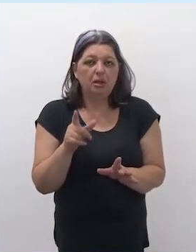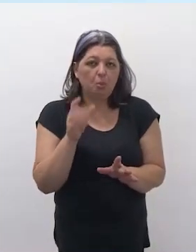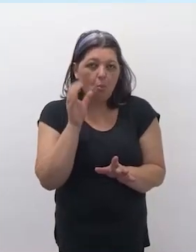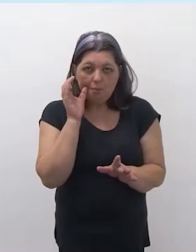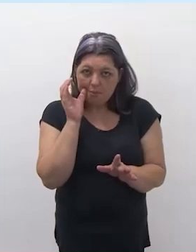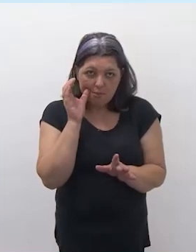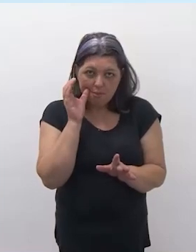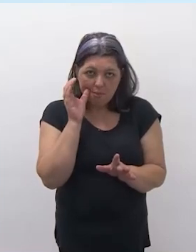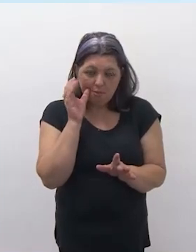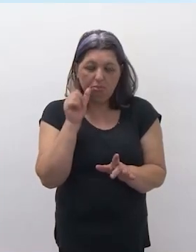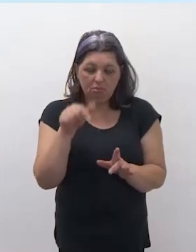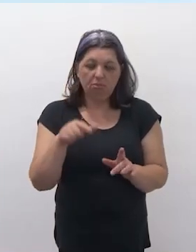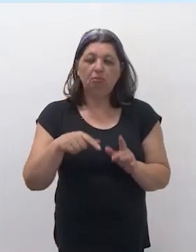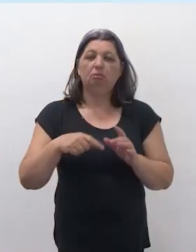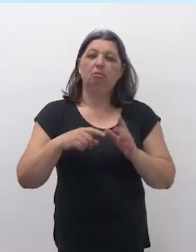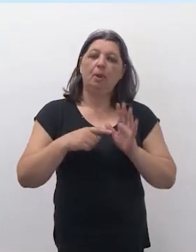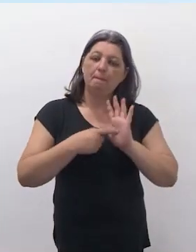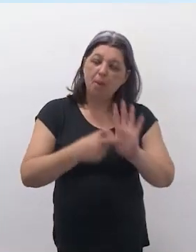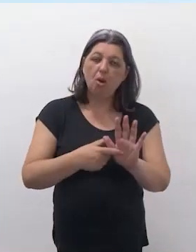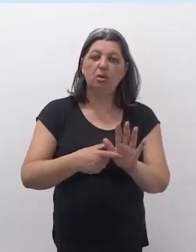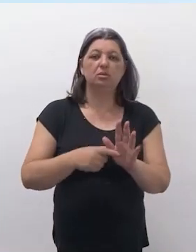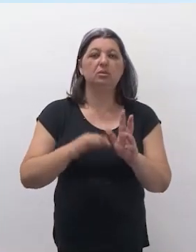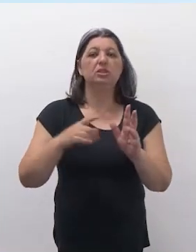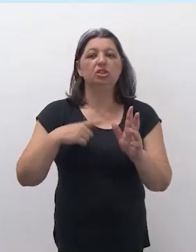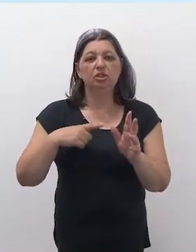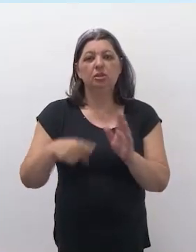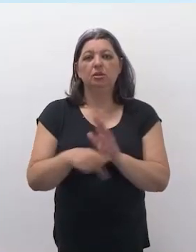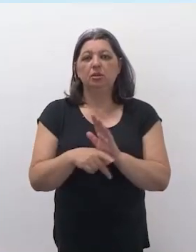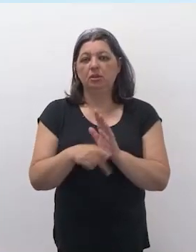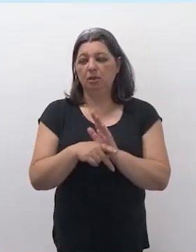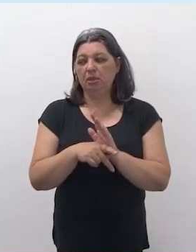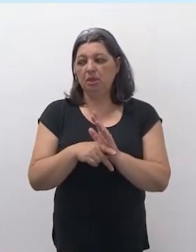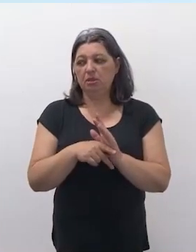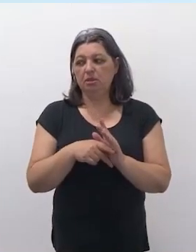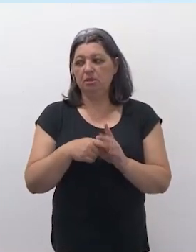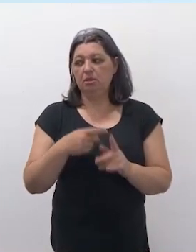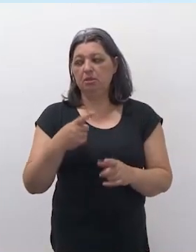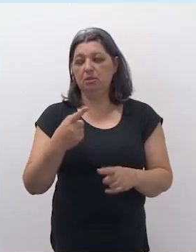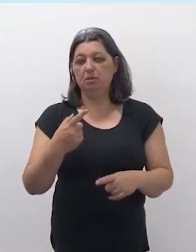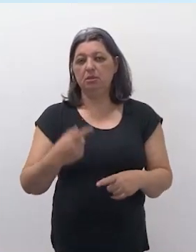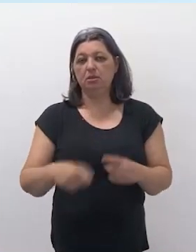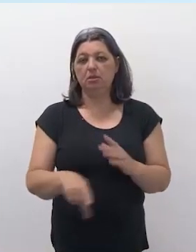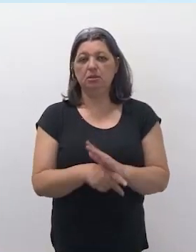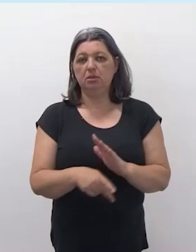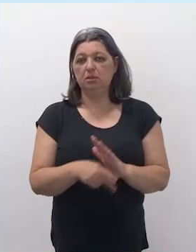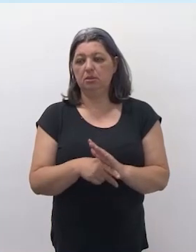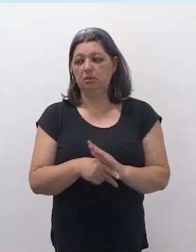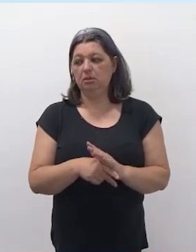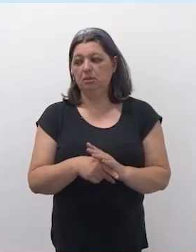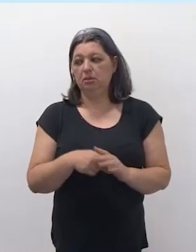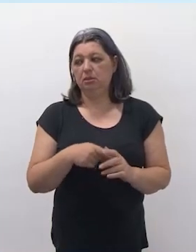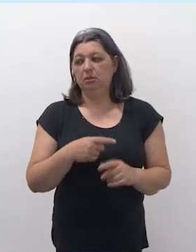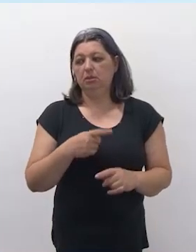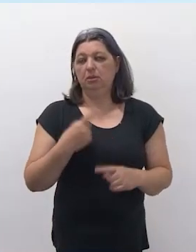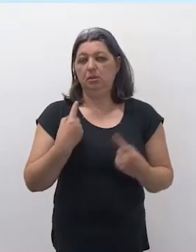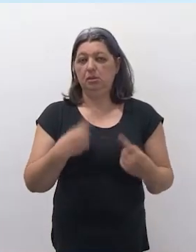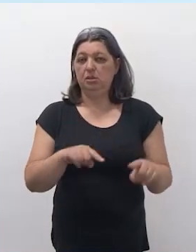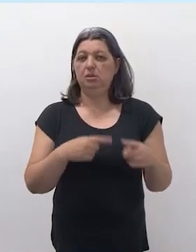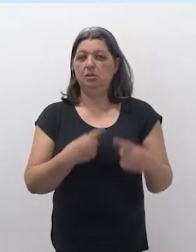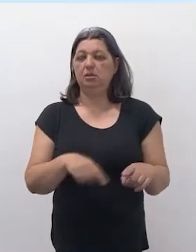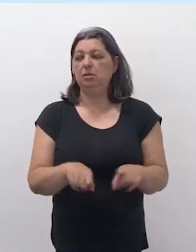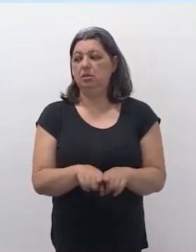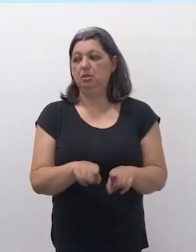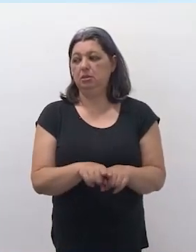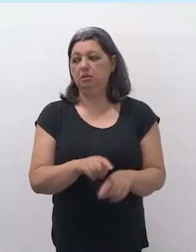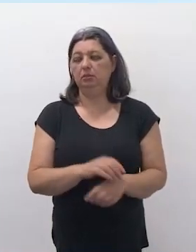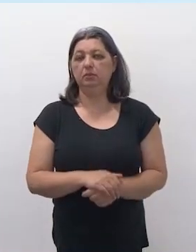aberto, havia ameaça, havia atores mesmo que atuavam para fingir ser uma pessoa que tinha lá